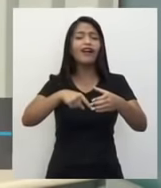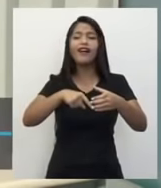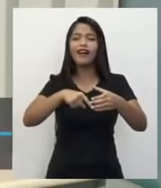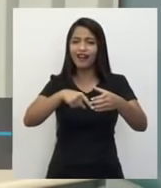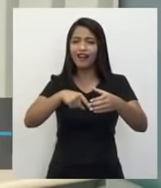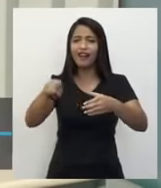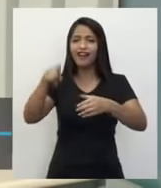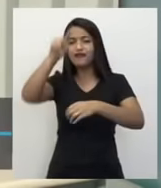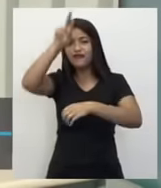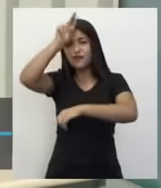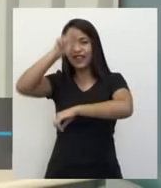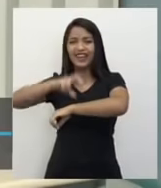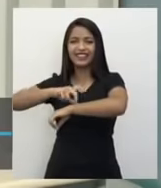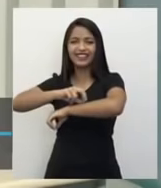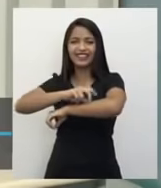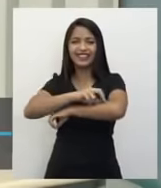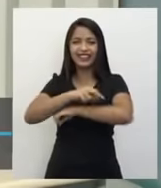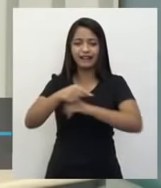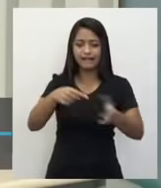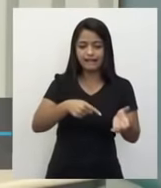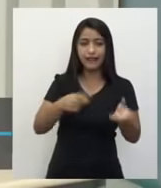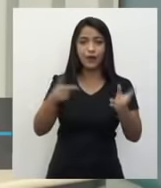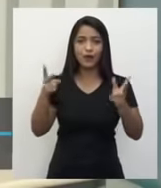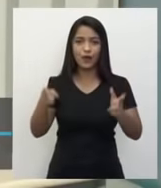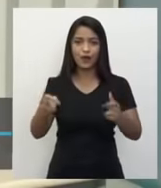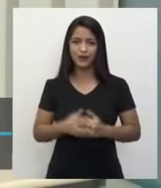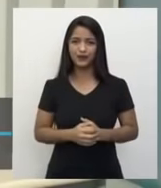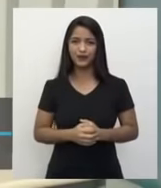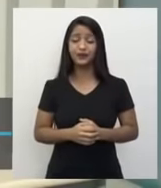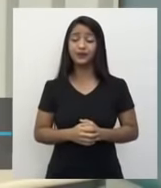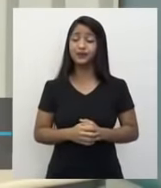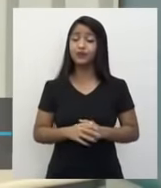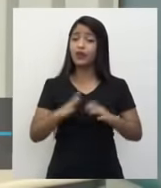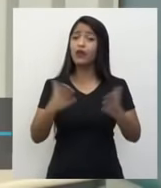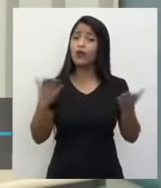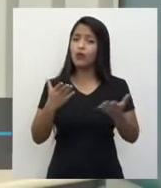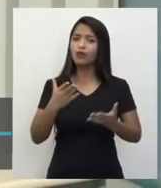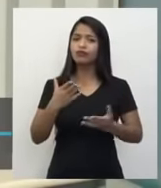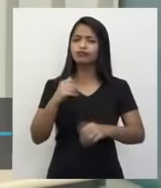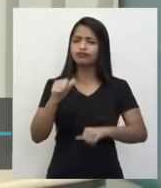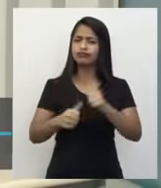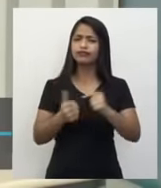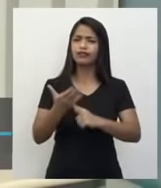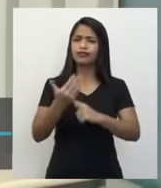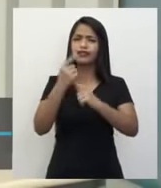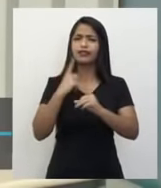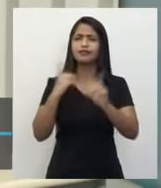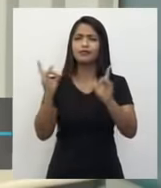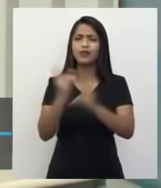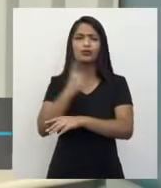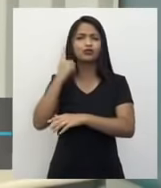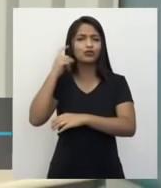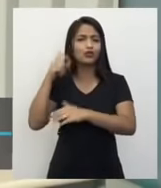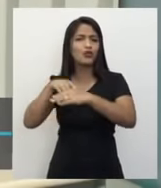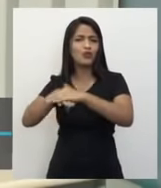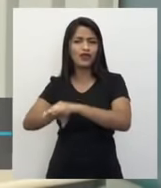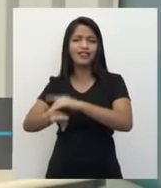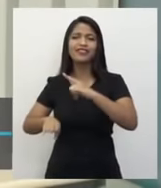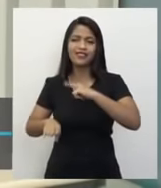as formigas andando. Né? Hoje em dia já está muito mais elaborado isso, já tem os bancos de som que vocês mesmos podem